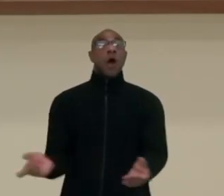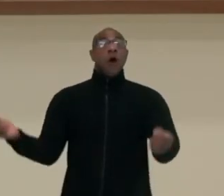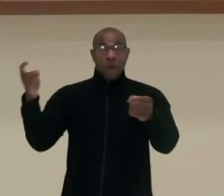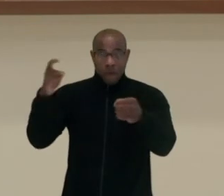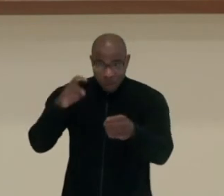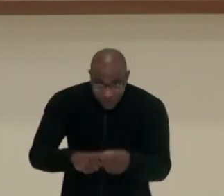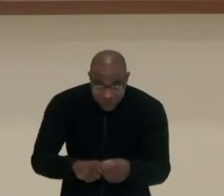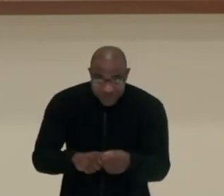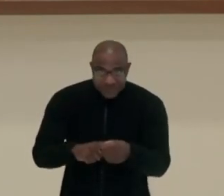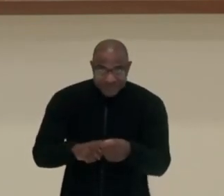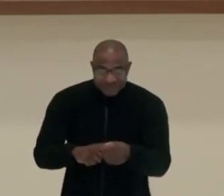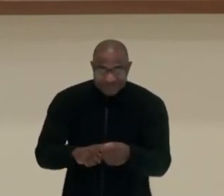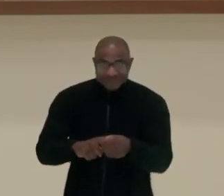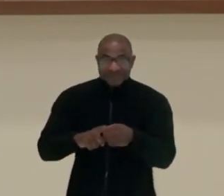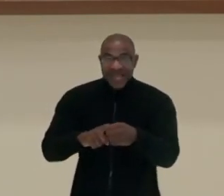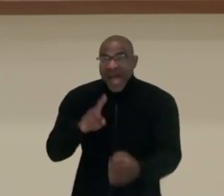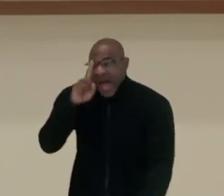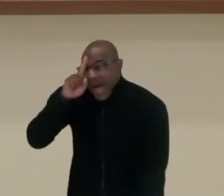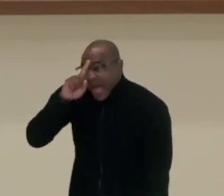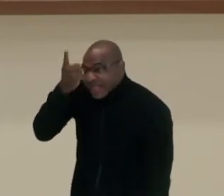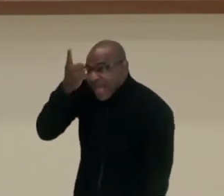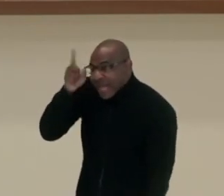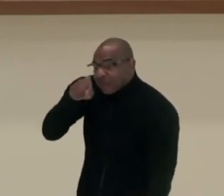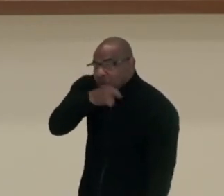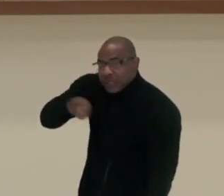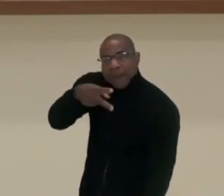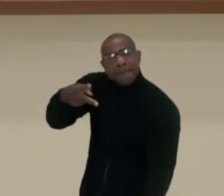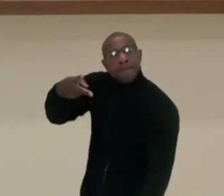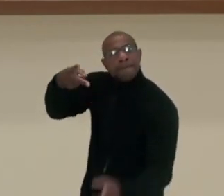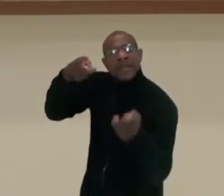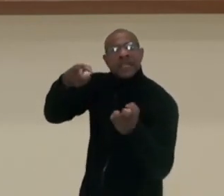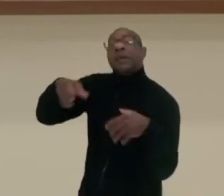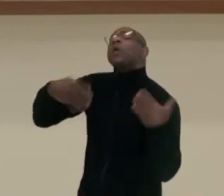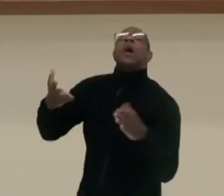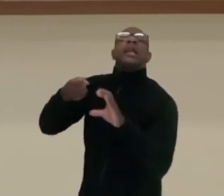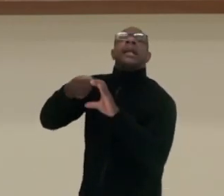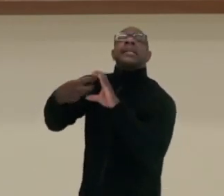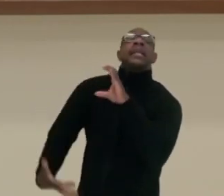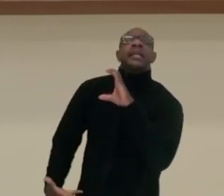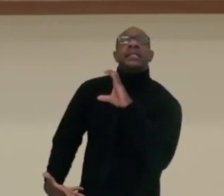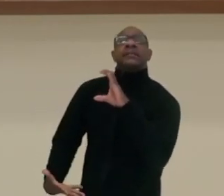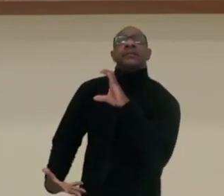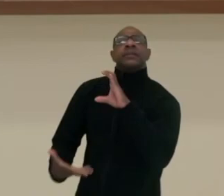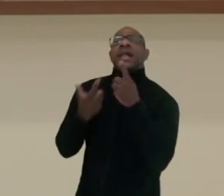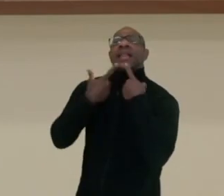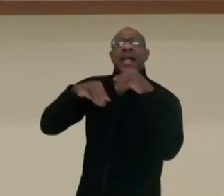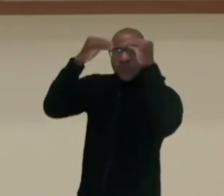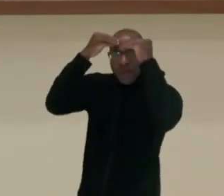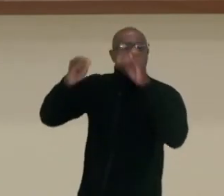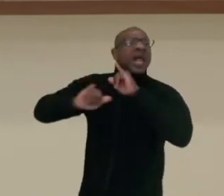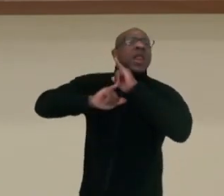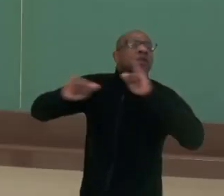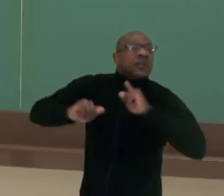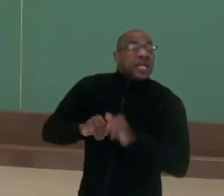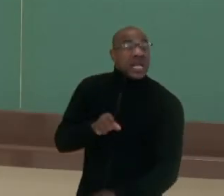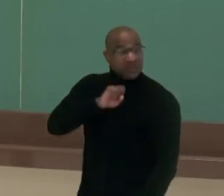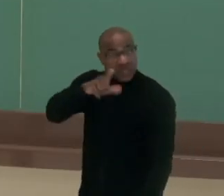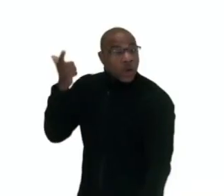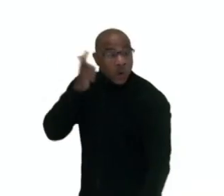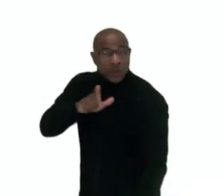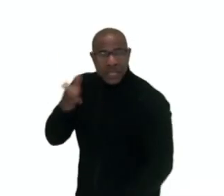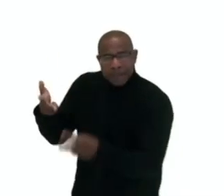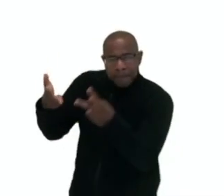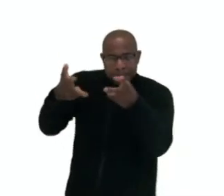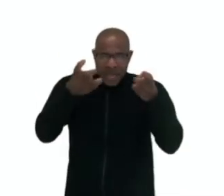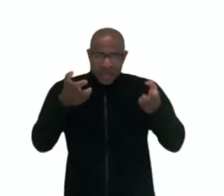Voltei. E a ideia é que você perceba quais as características da linguagem de uma notícia e se você consegue